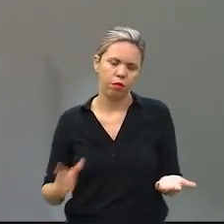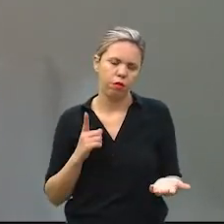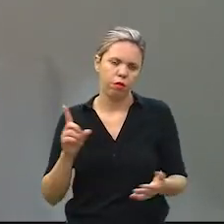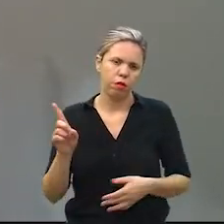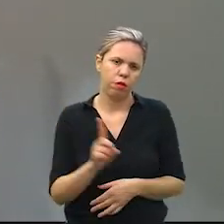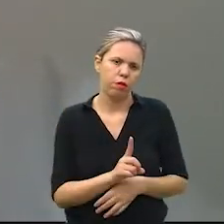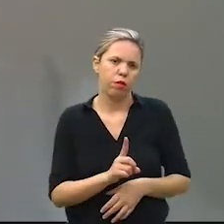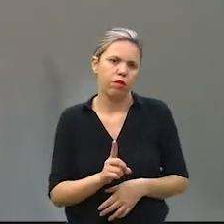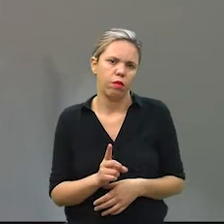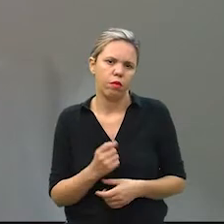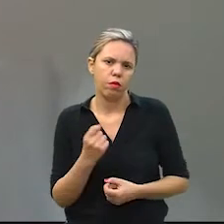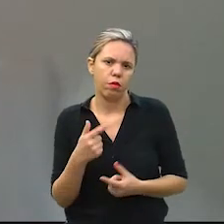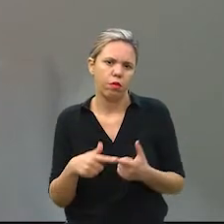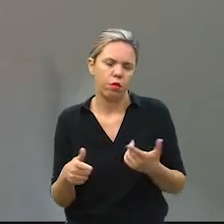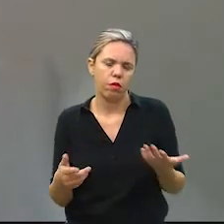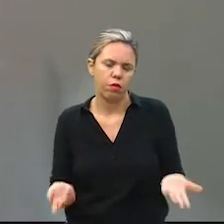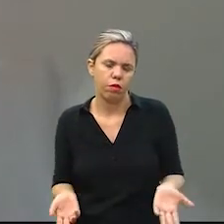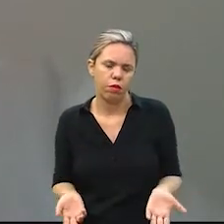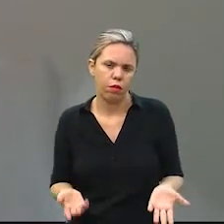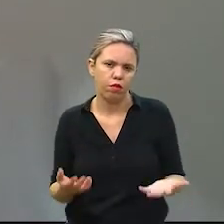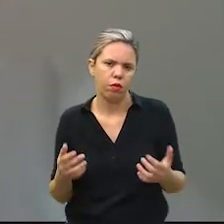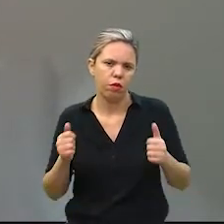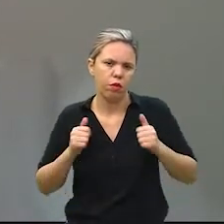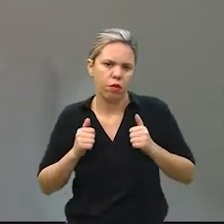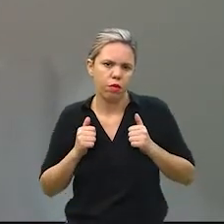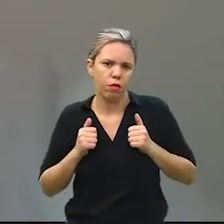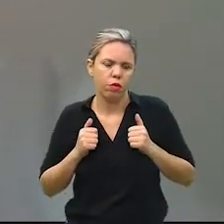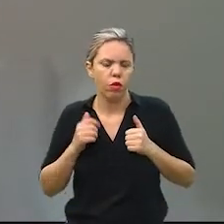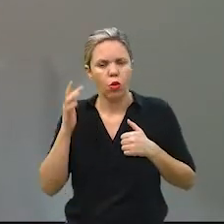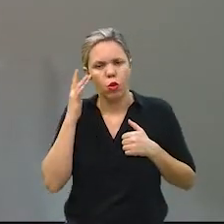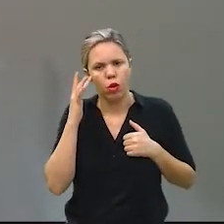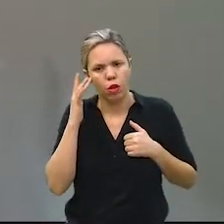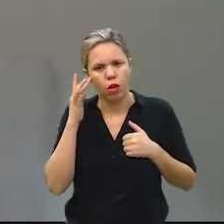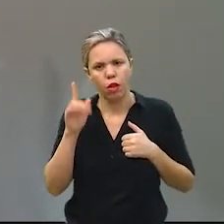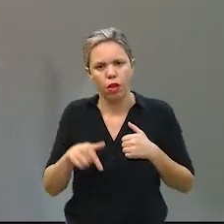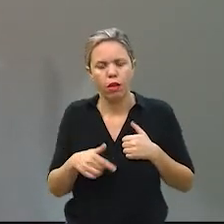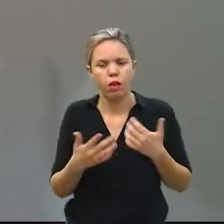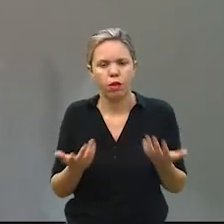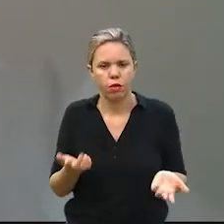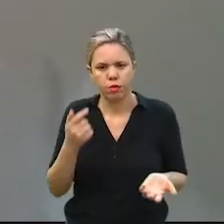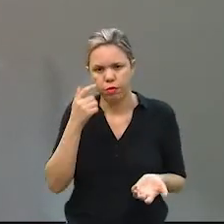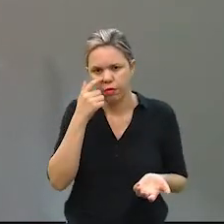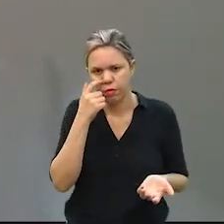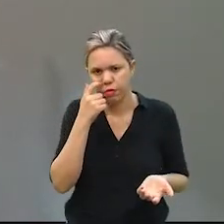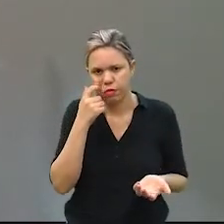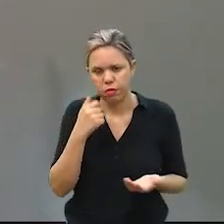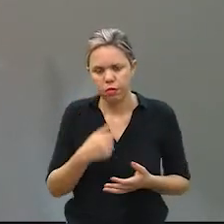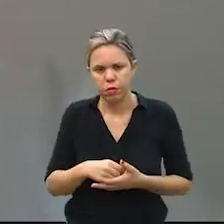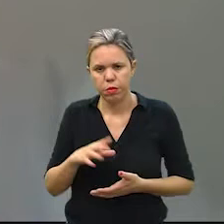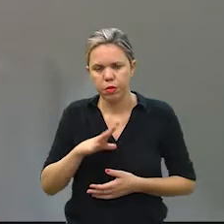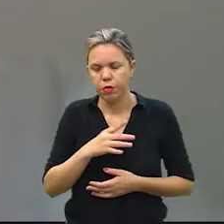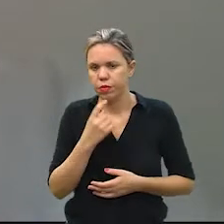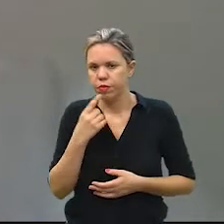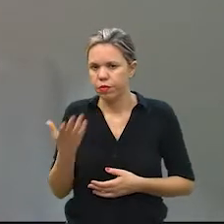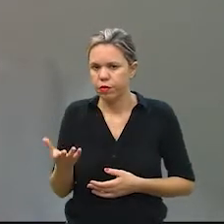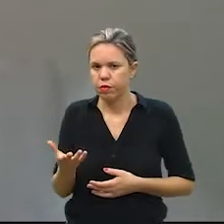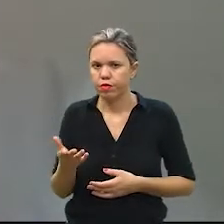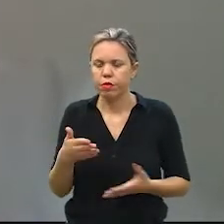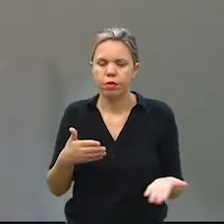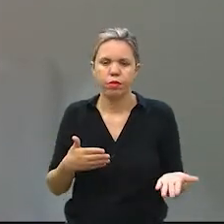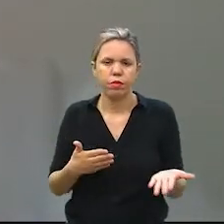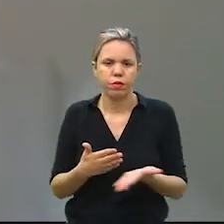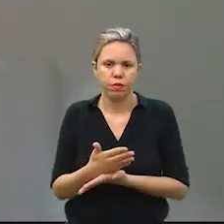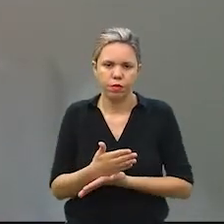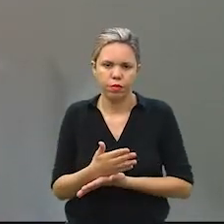a uma situação confortável, eu acho que uma estabilidade fiscal na cidade de Campinas, com uma